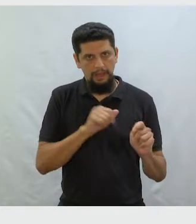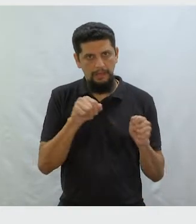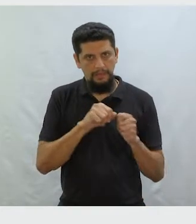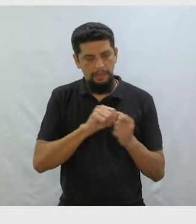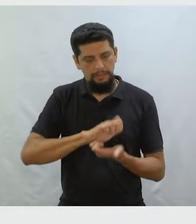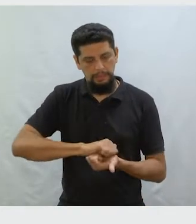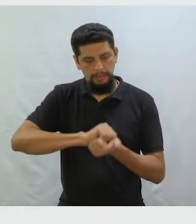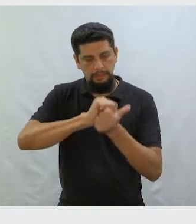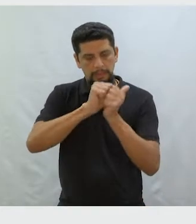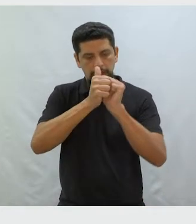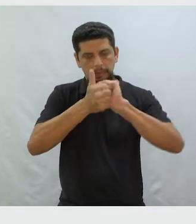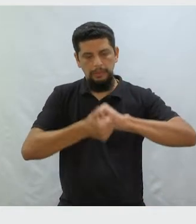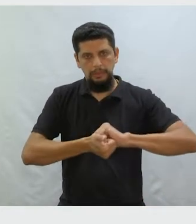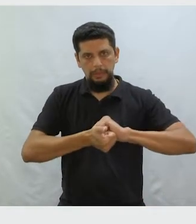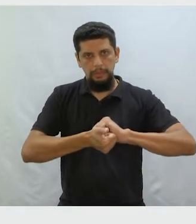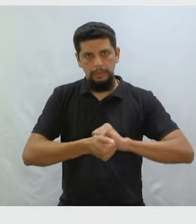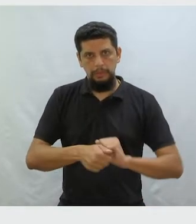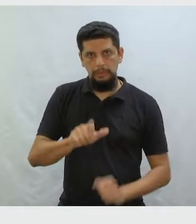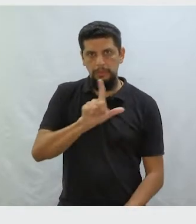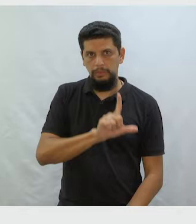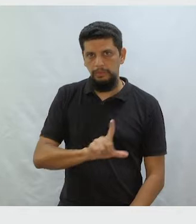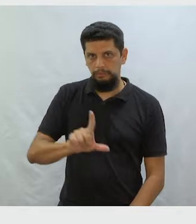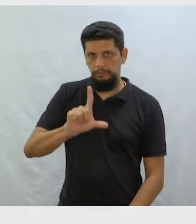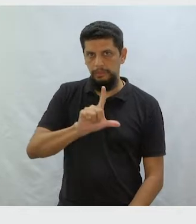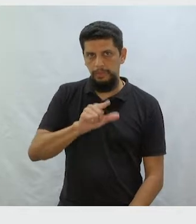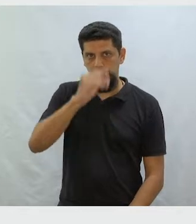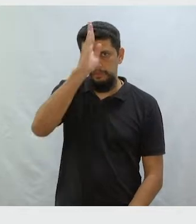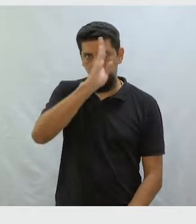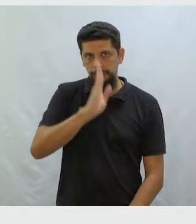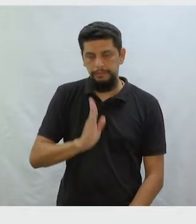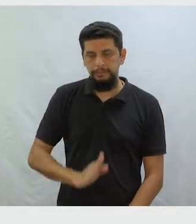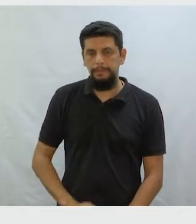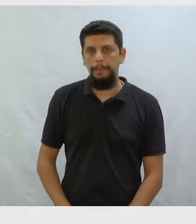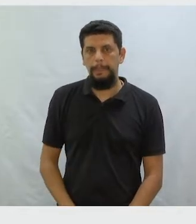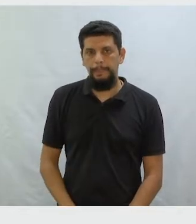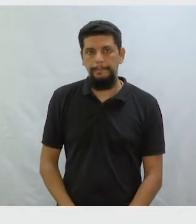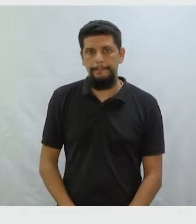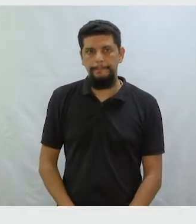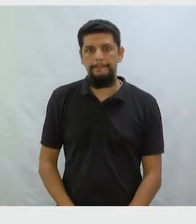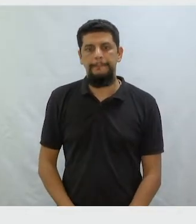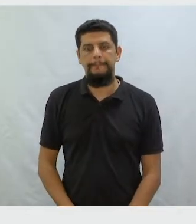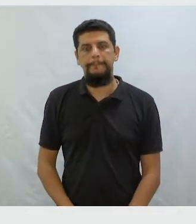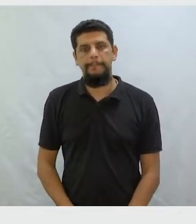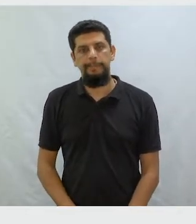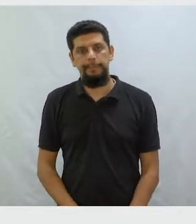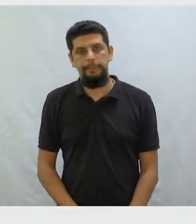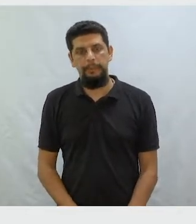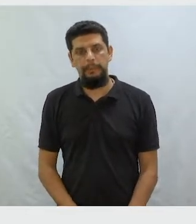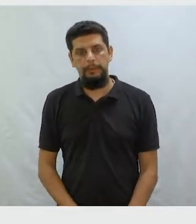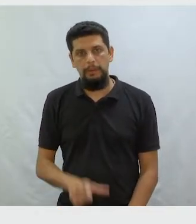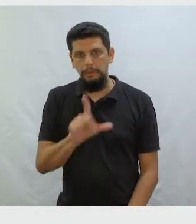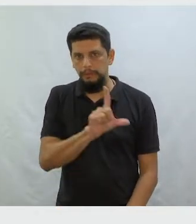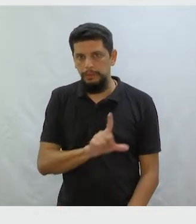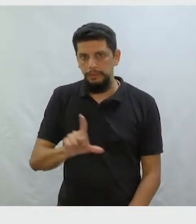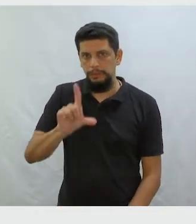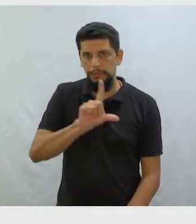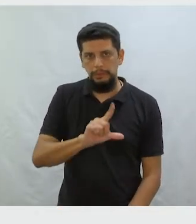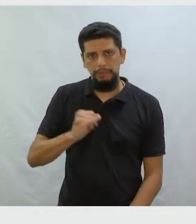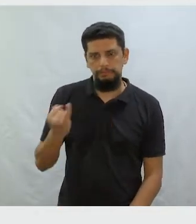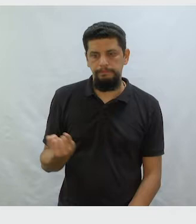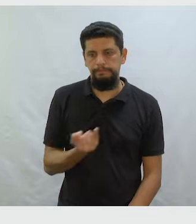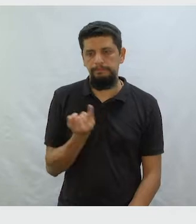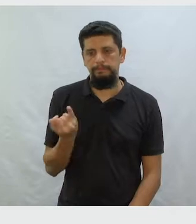uma adaptação de uma literatura brasileira uma literatura canônica brasileira uma literatura